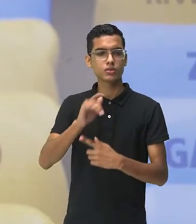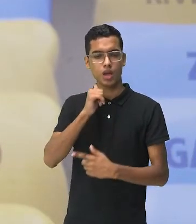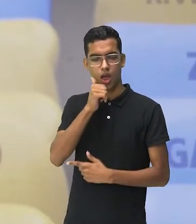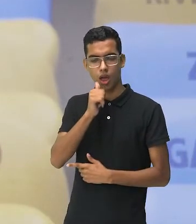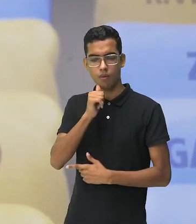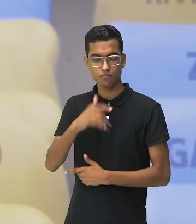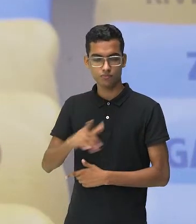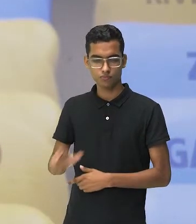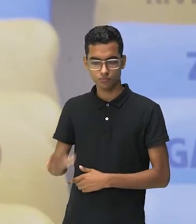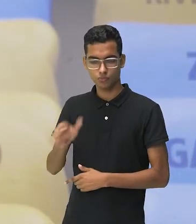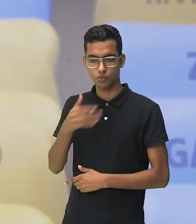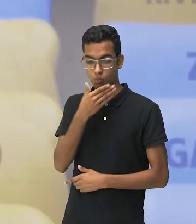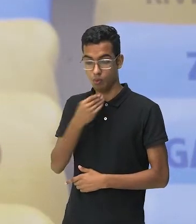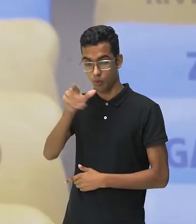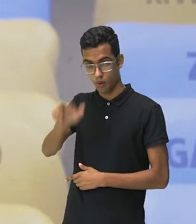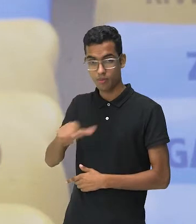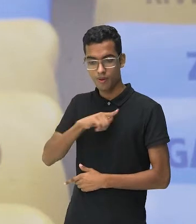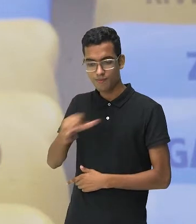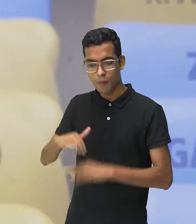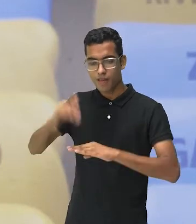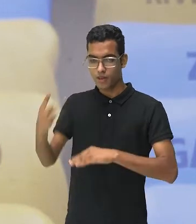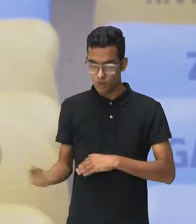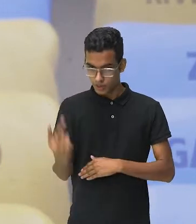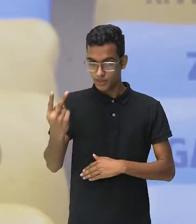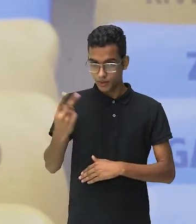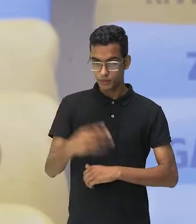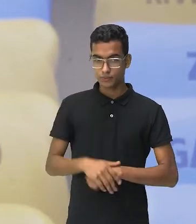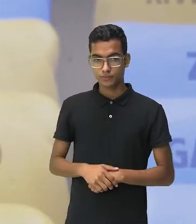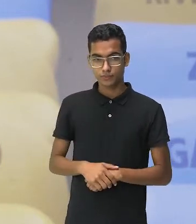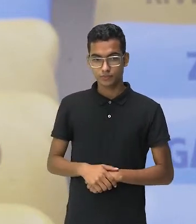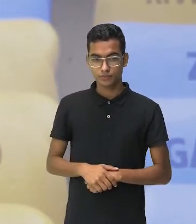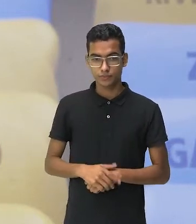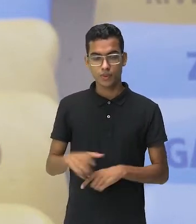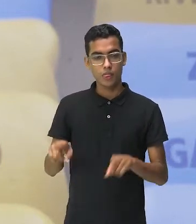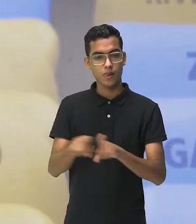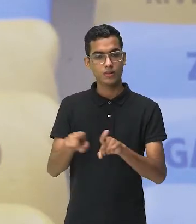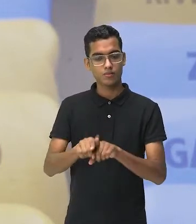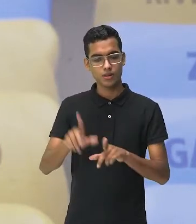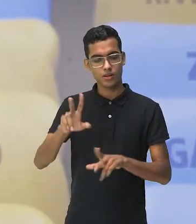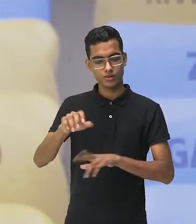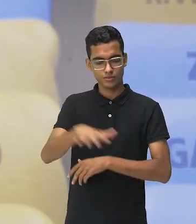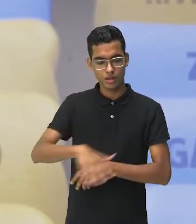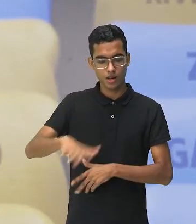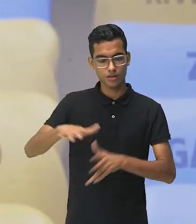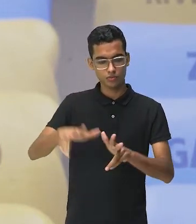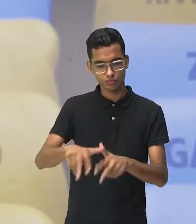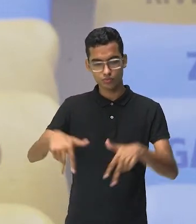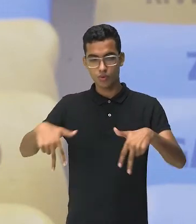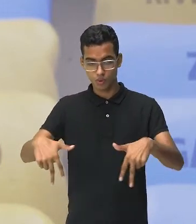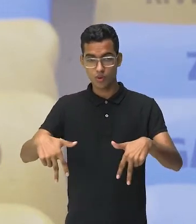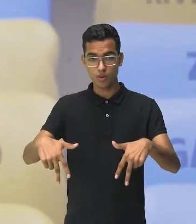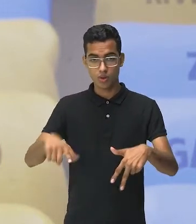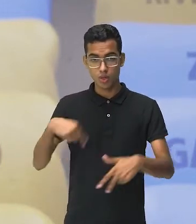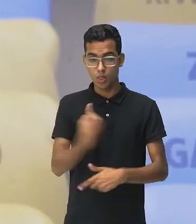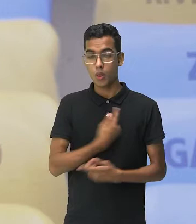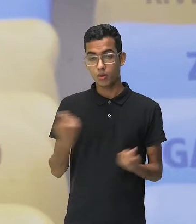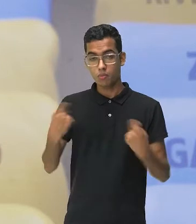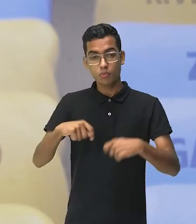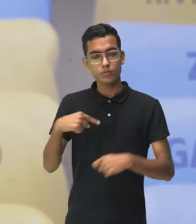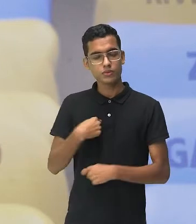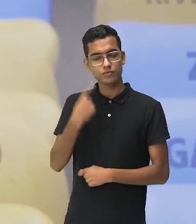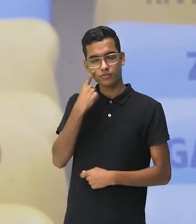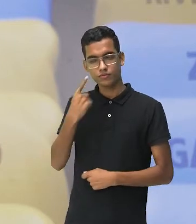se a separação entre sexos é justificada em qualquer esporte. Por enquanto, o que podemos afirmar com certeza é que